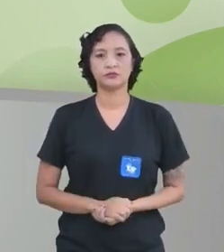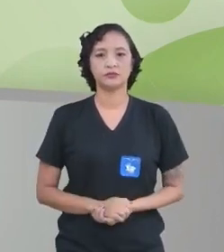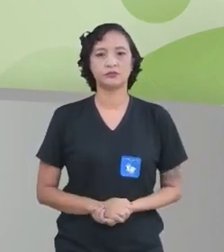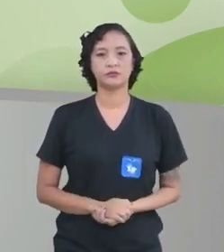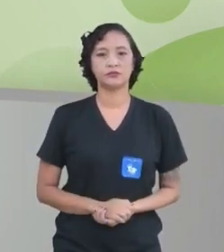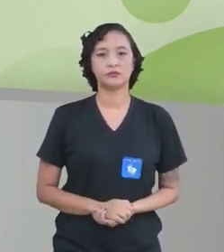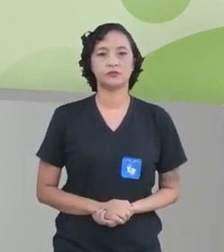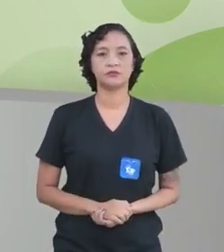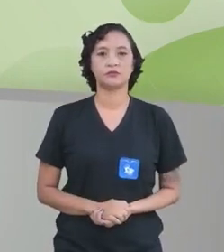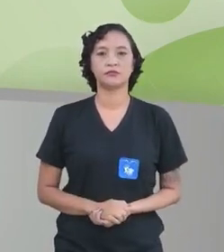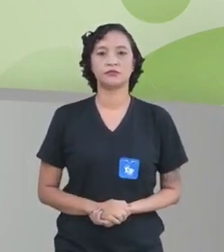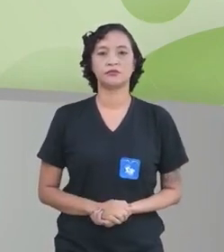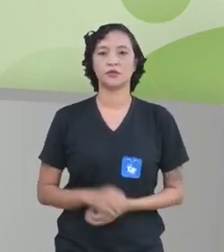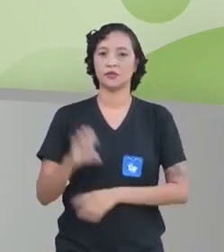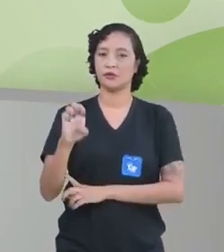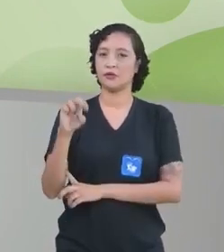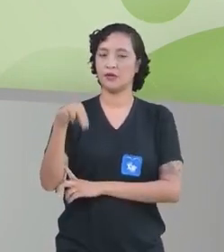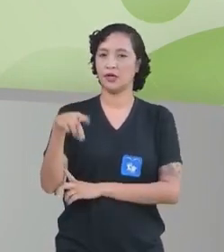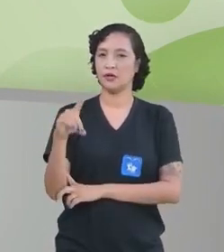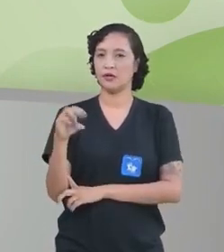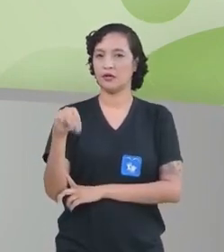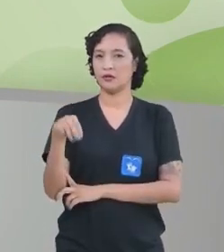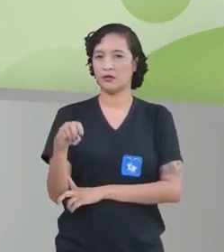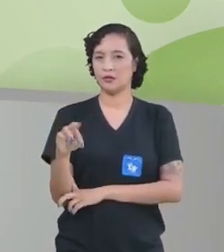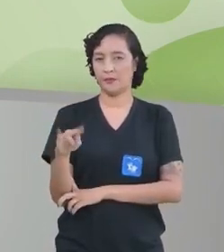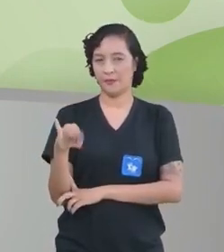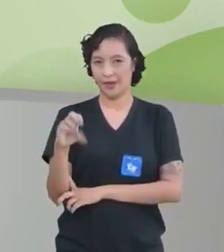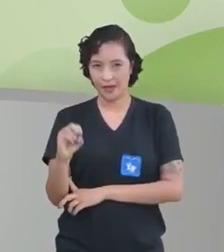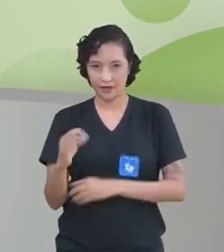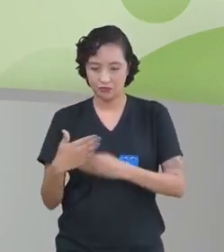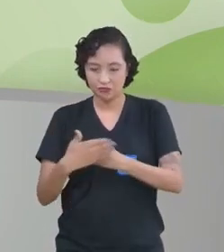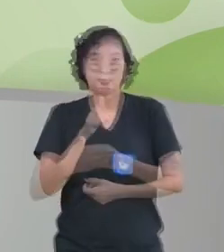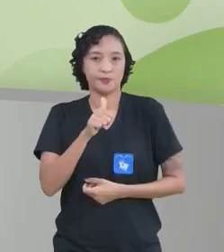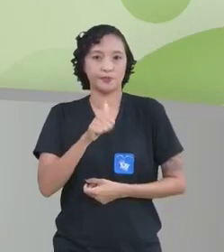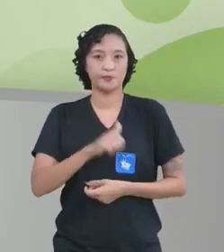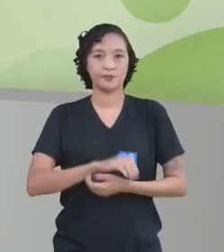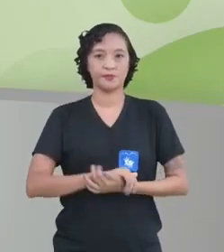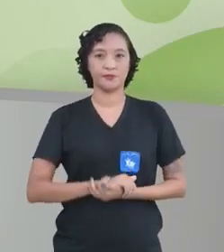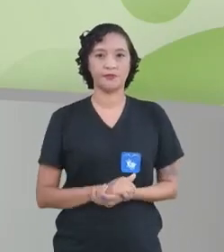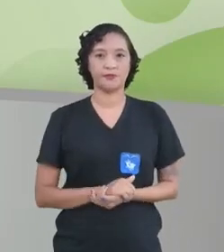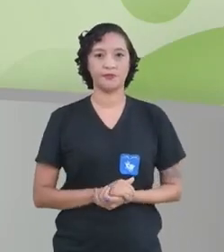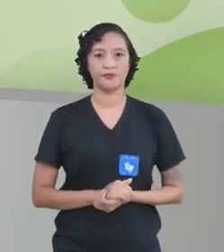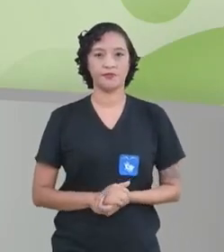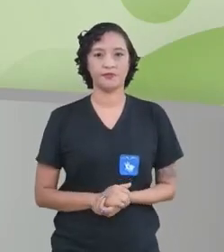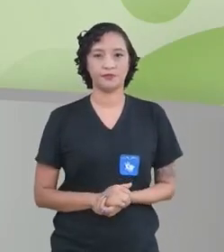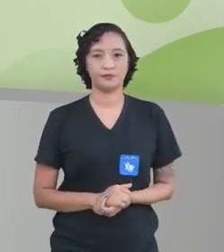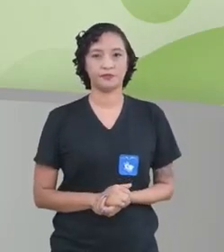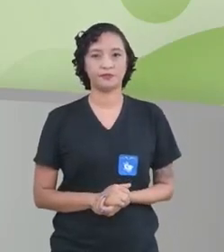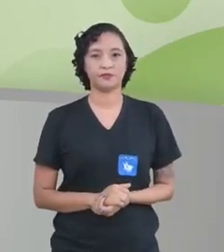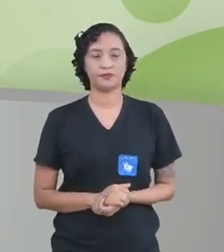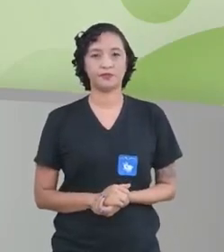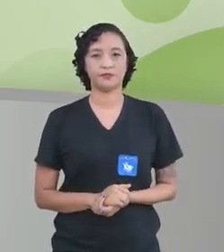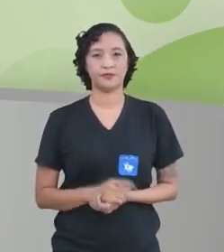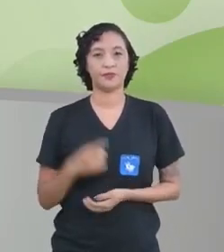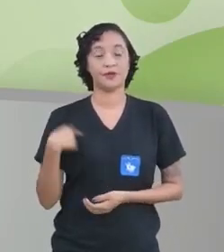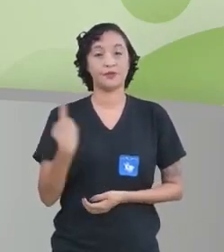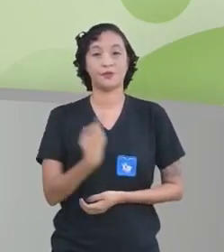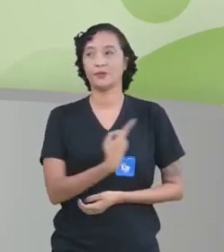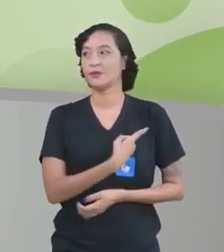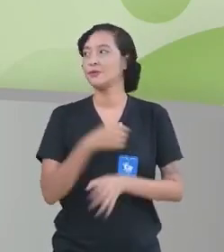o endométrio, que é o revestimento do útero. Esse é o nosso